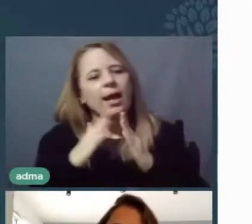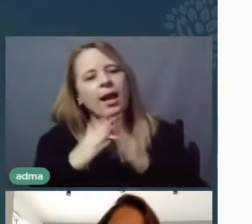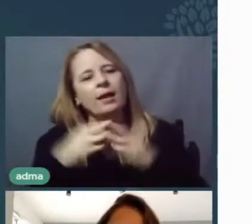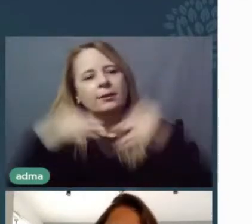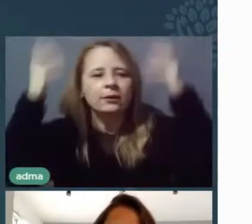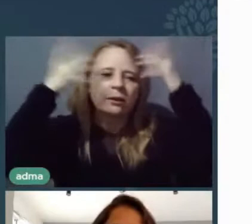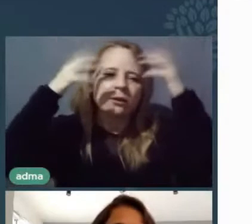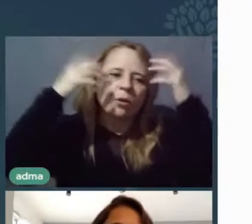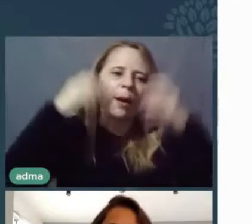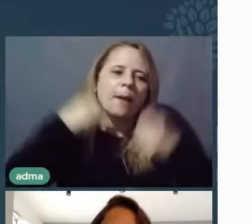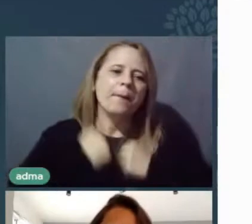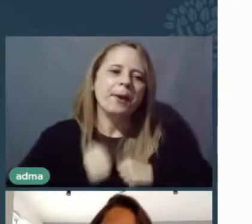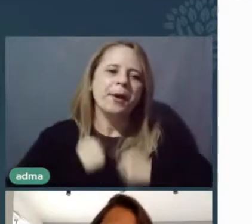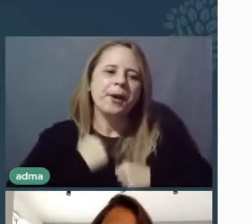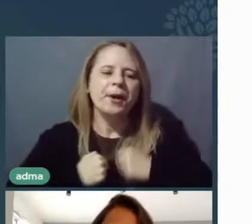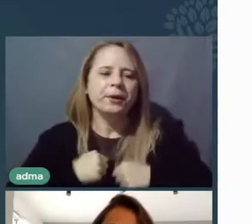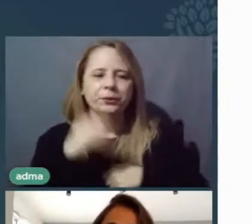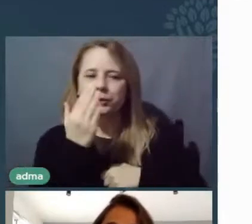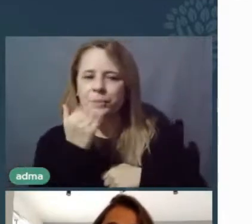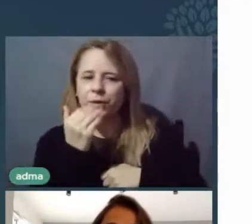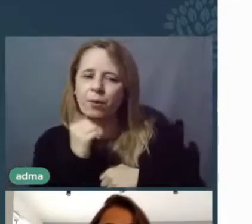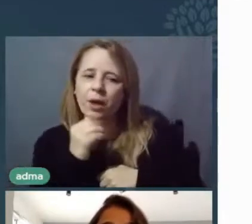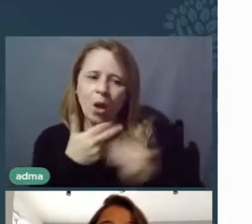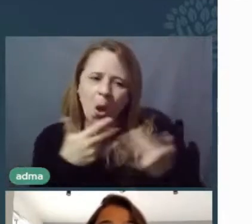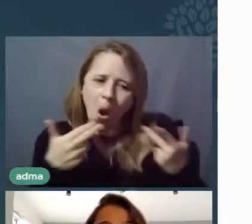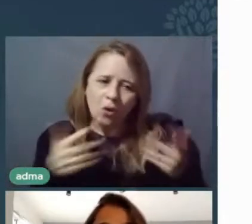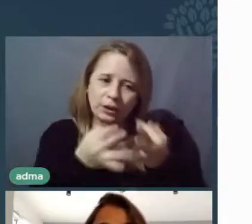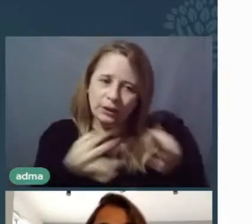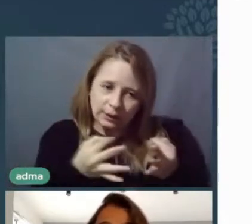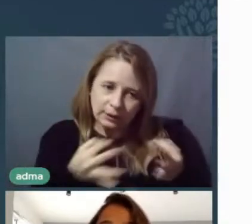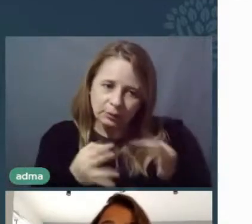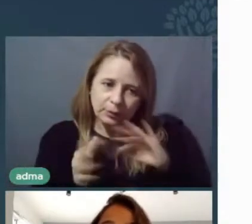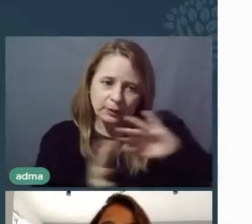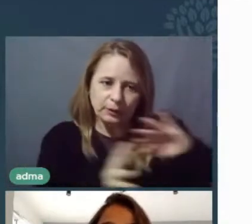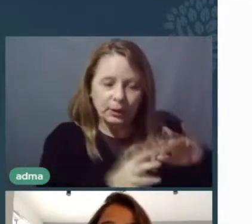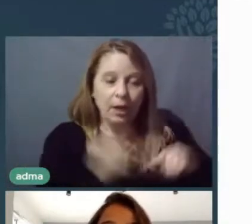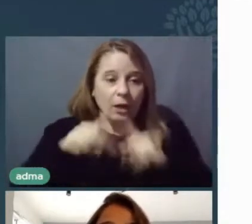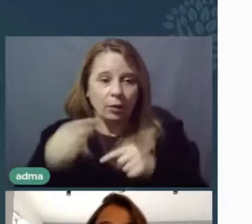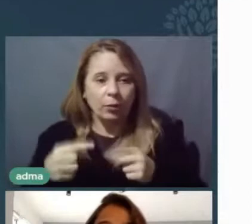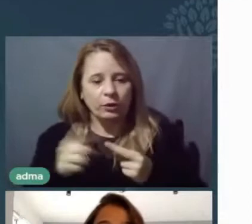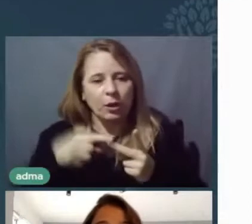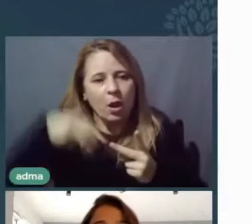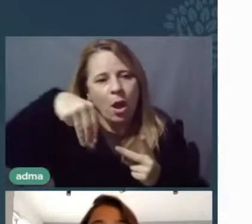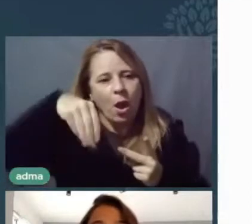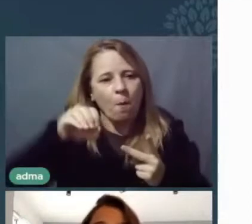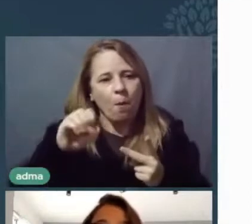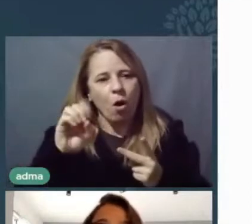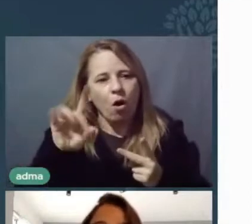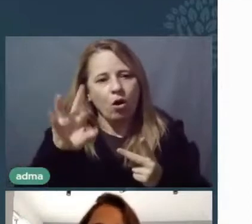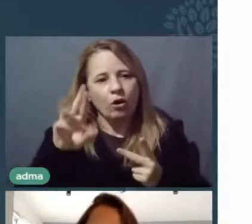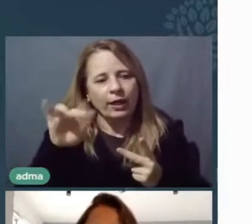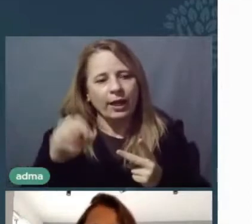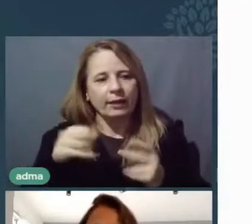banho, almoçar, fazer pequenas atividades, as moderadas, brincar, e as atividades vigorosas, aquelas que